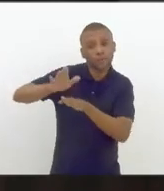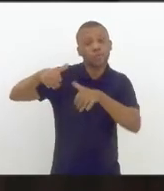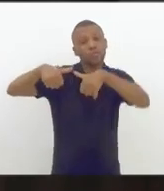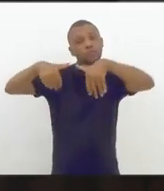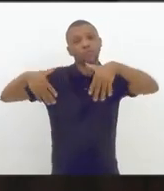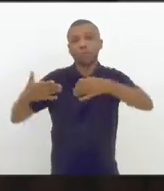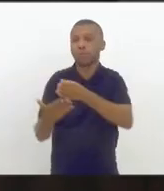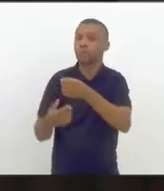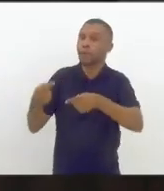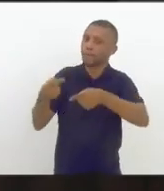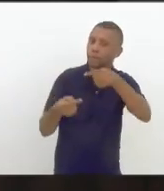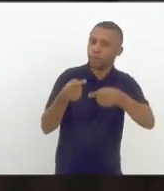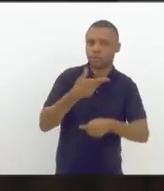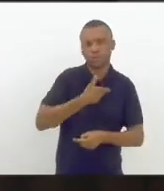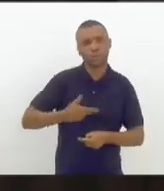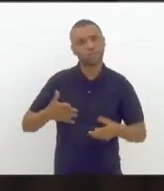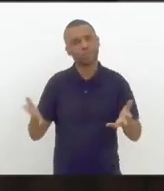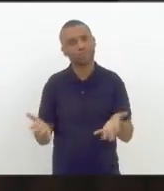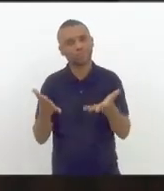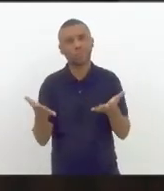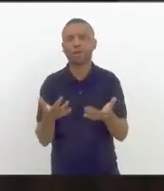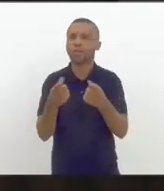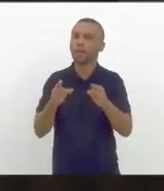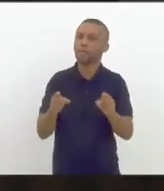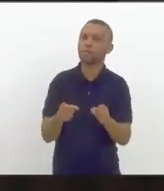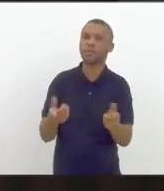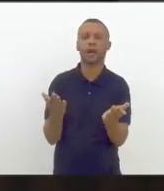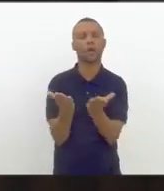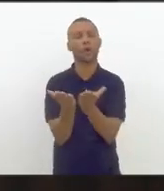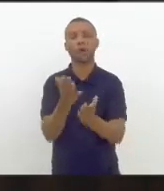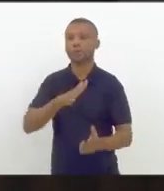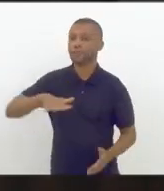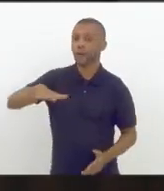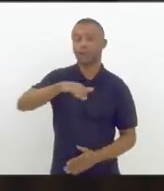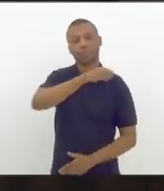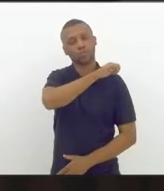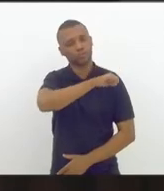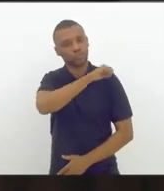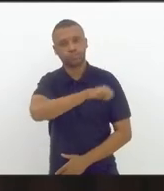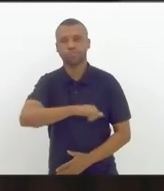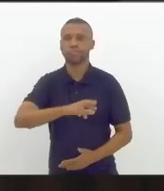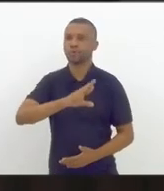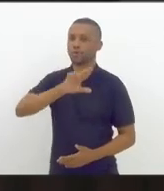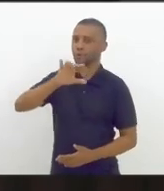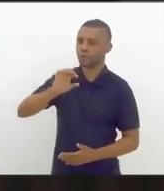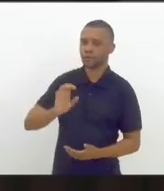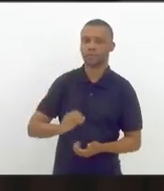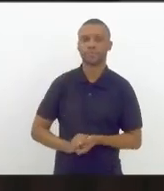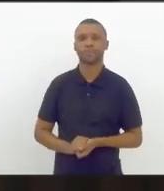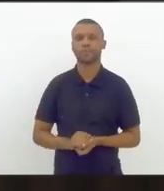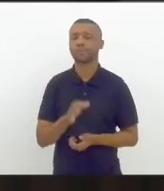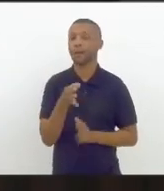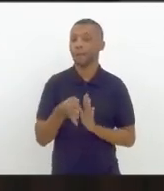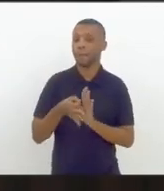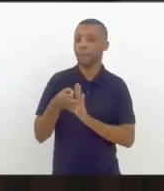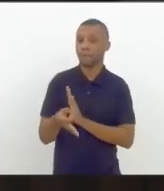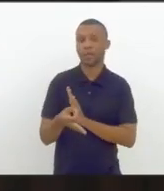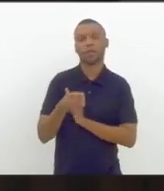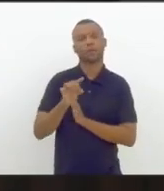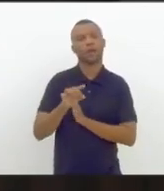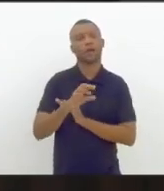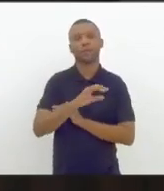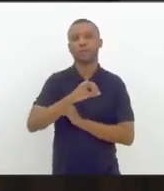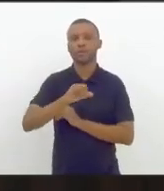da política estadual de incentivo à música gospel no âmbito do Estado do Rio de Janeiro. Para ouvir o parecer da